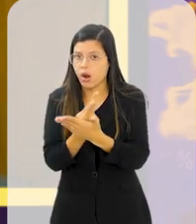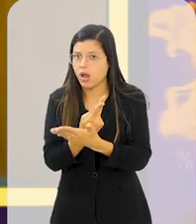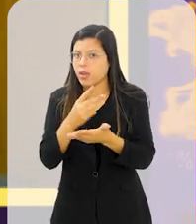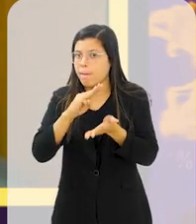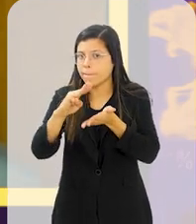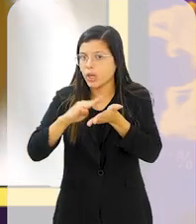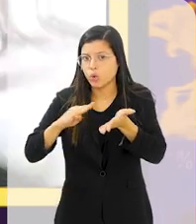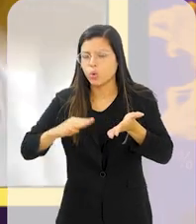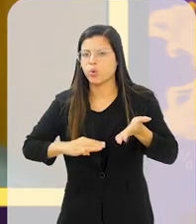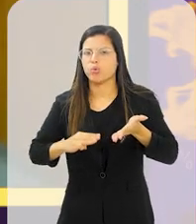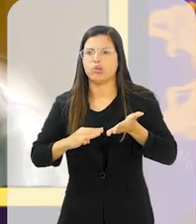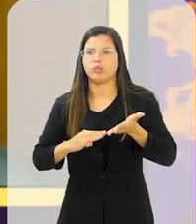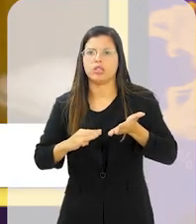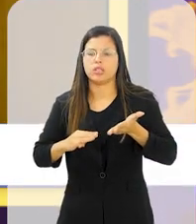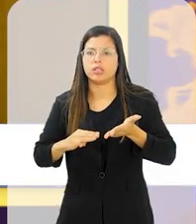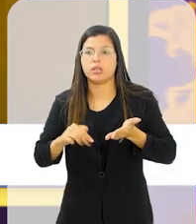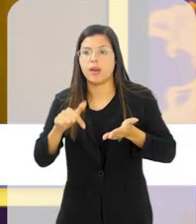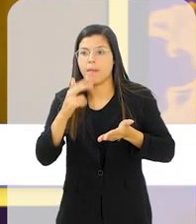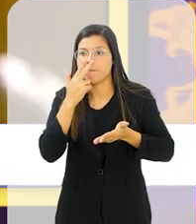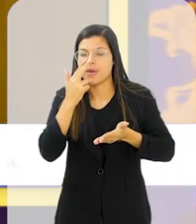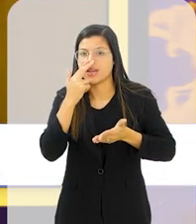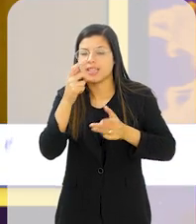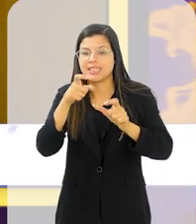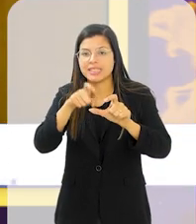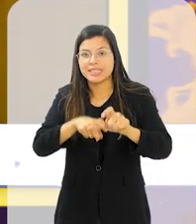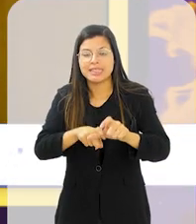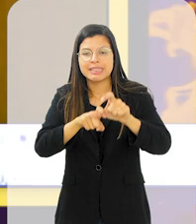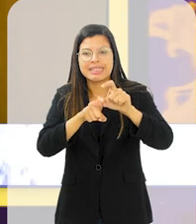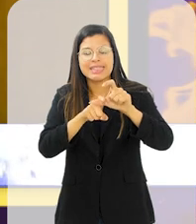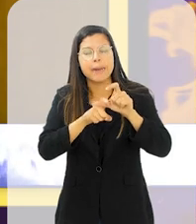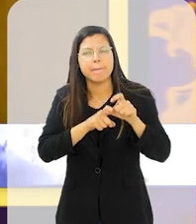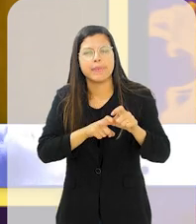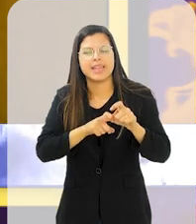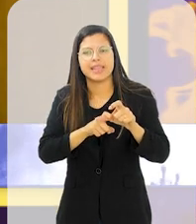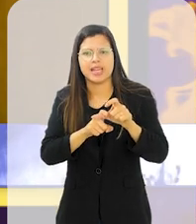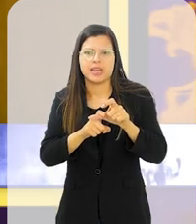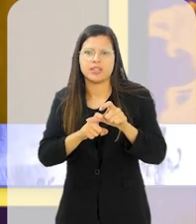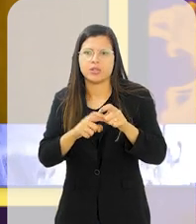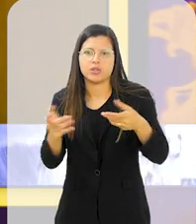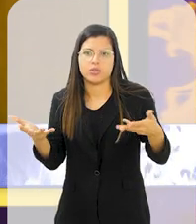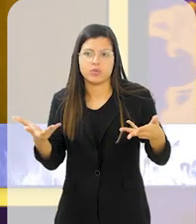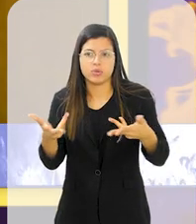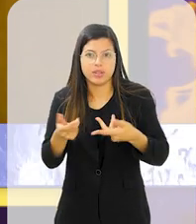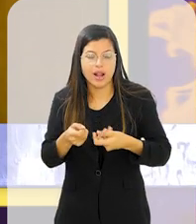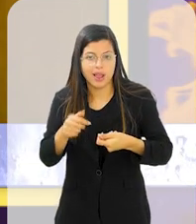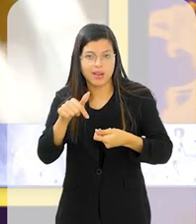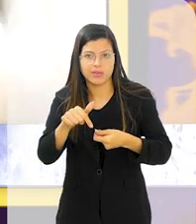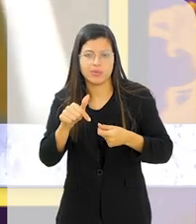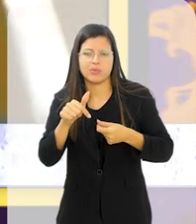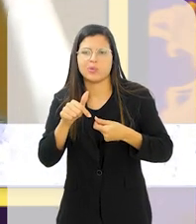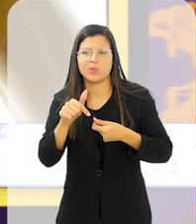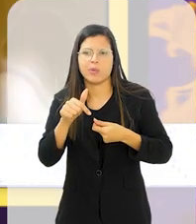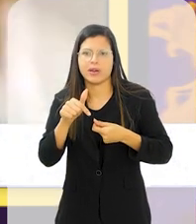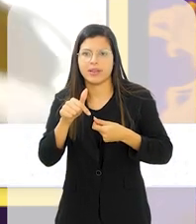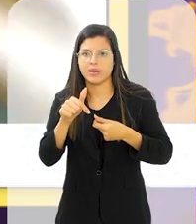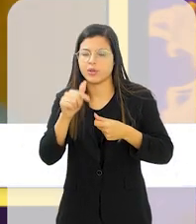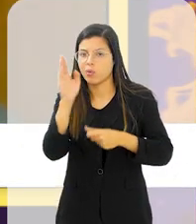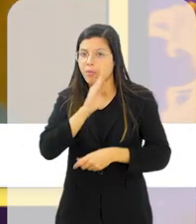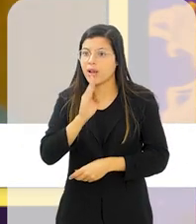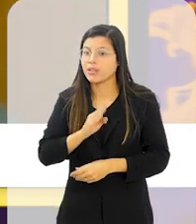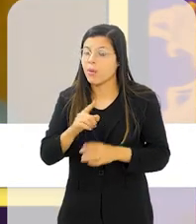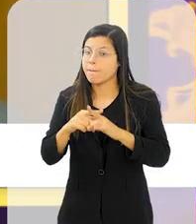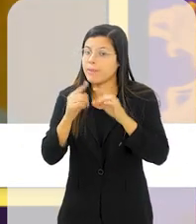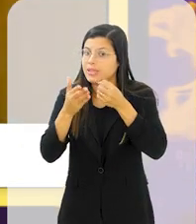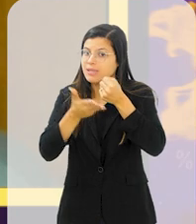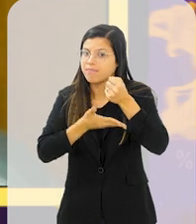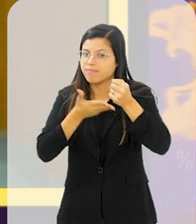dele. Ele tornou o jogo dele muito dependente do talento ofensivo do Brasil. Quando, na verdade, a base do